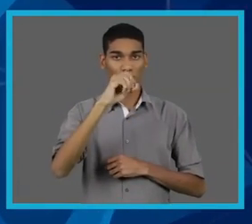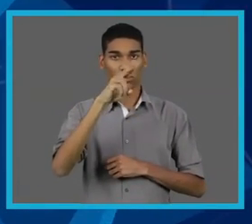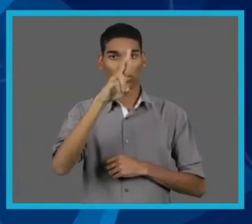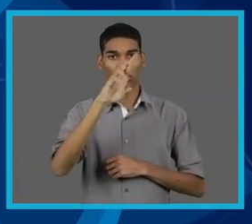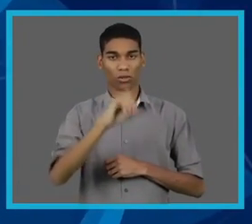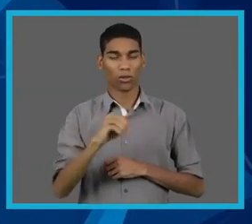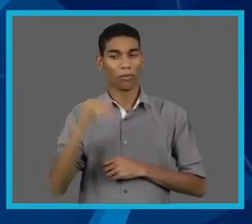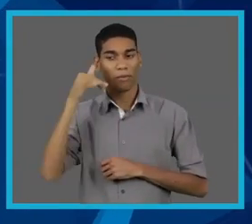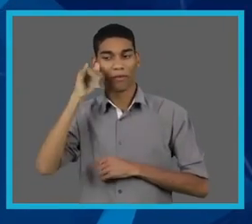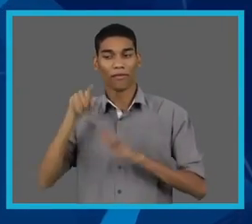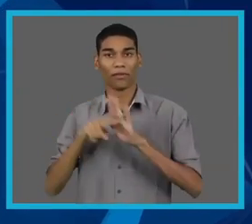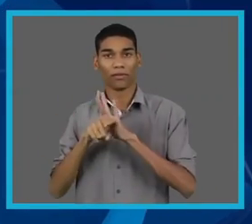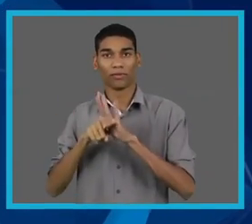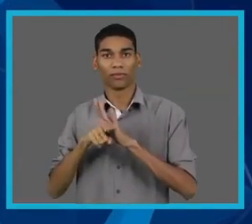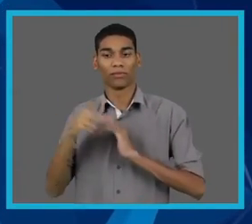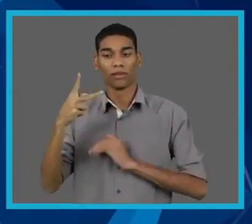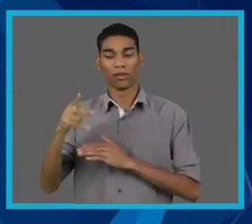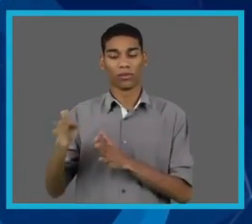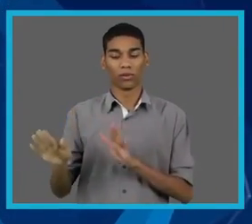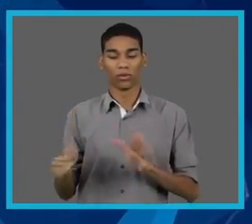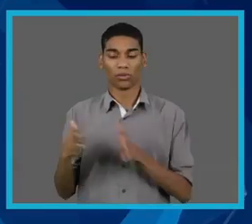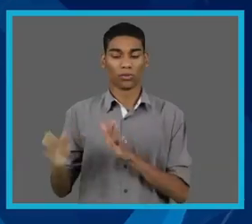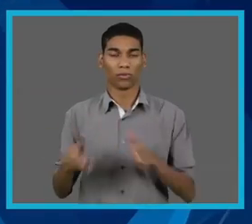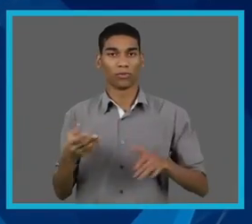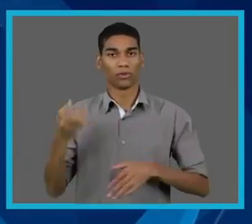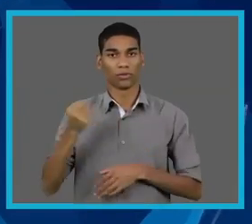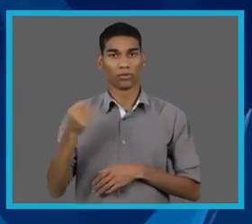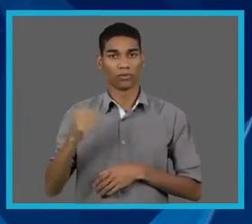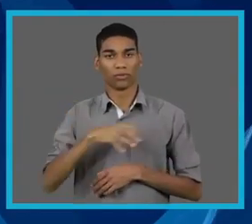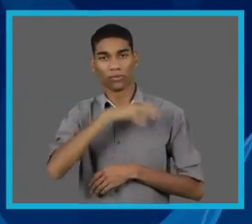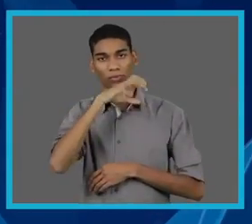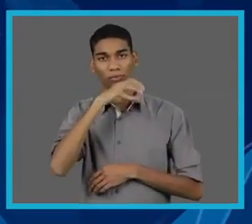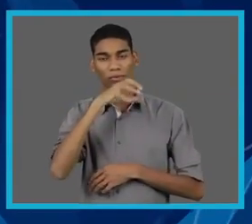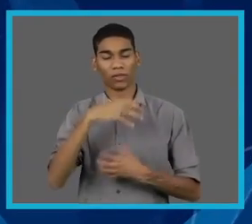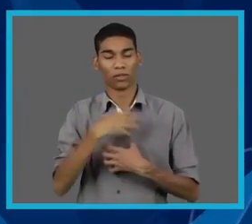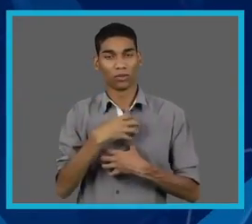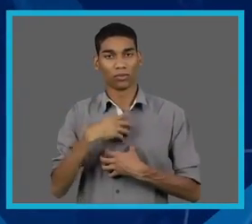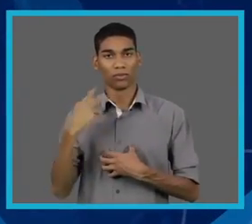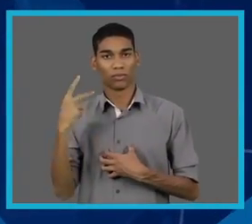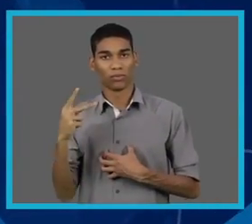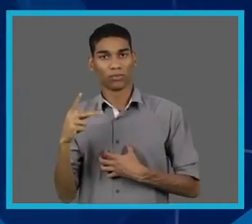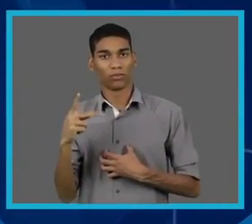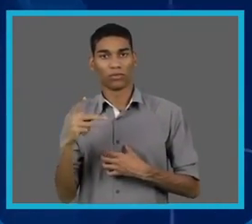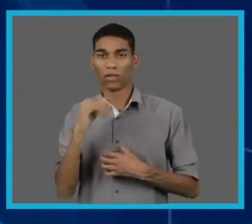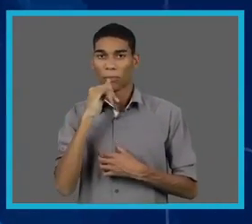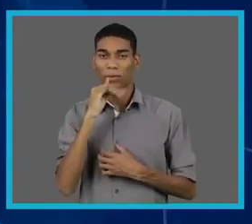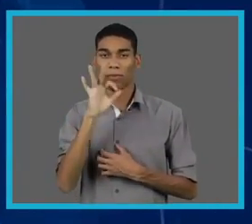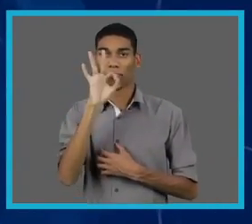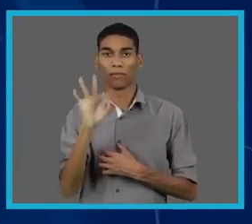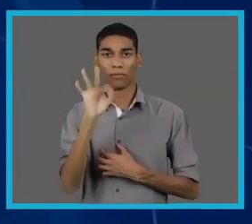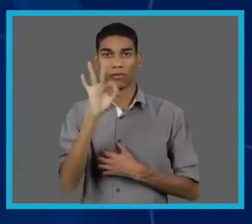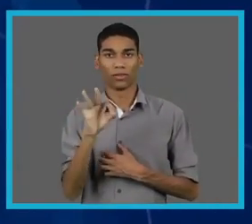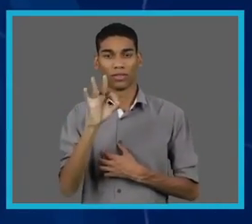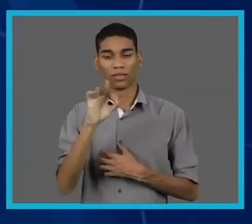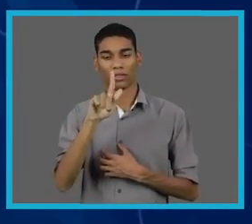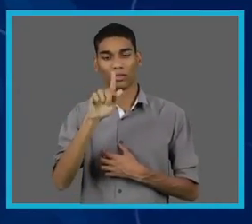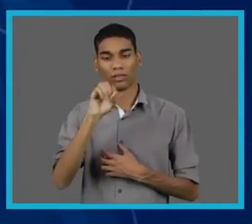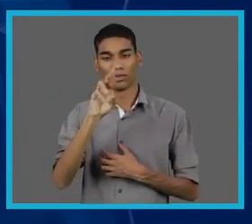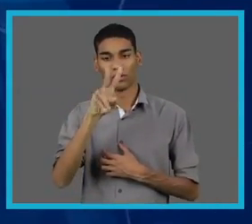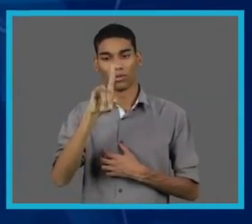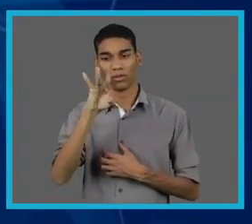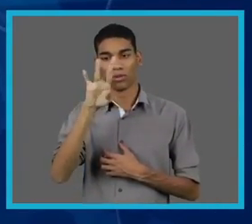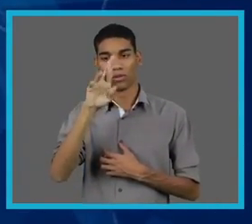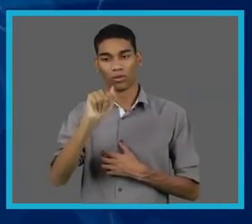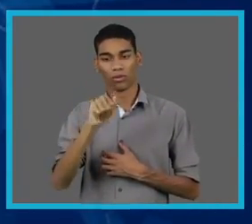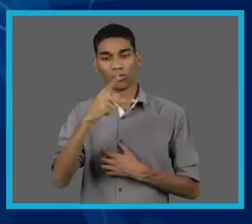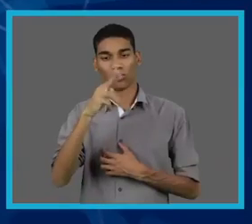Para avaliar as vacas, observe a produção de leite do animal, a aptidão, com dados como a porcentagem de gordura